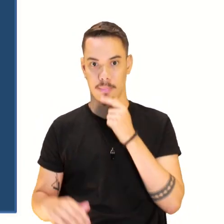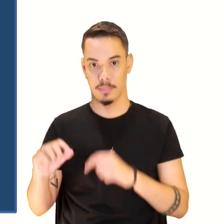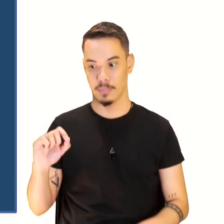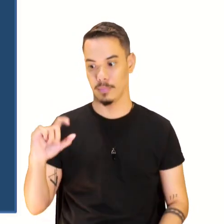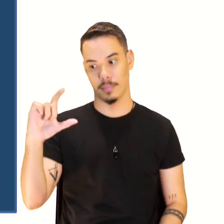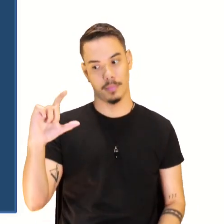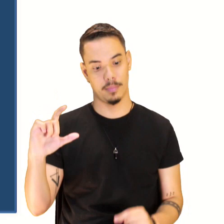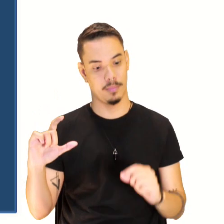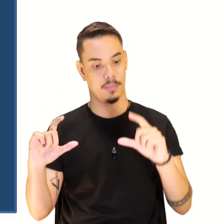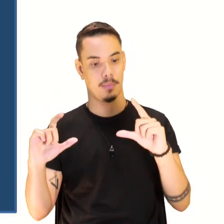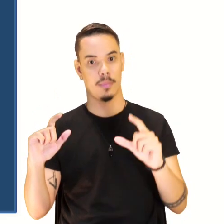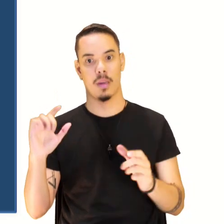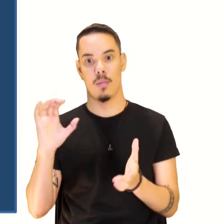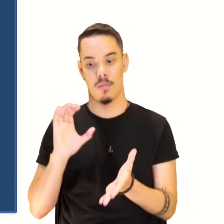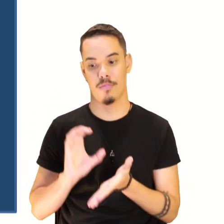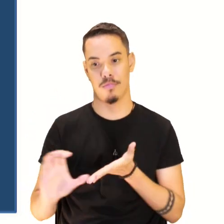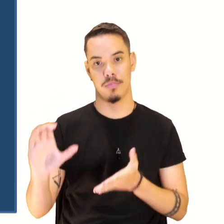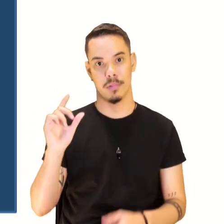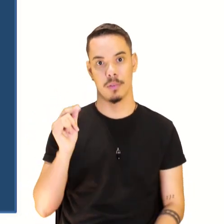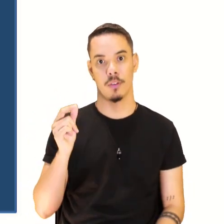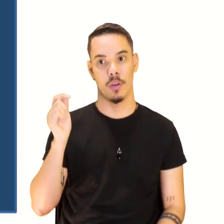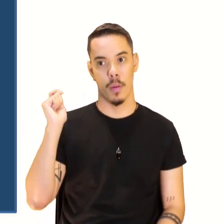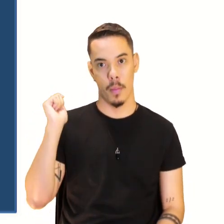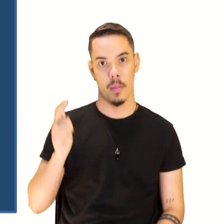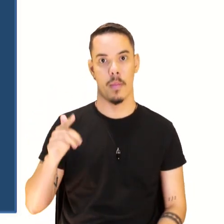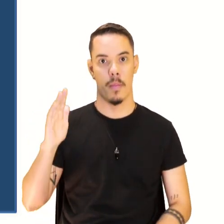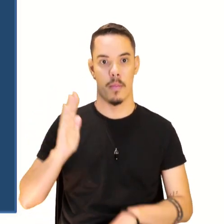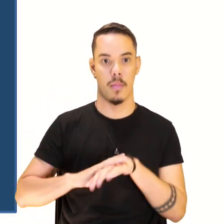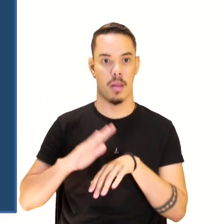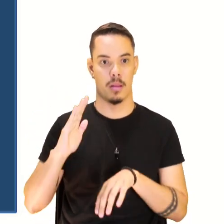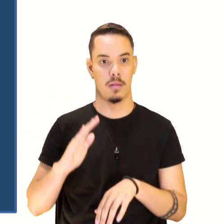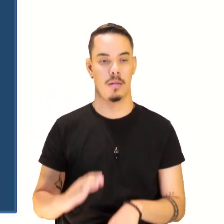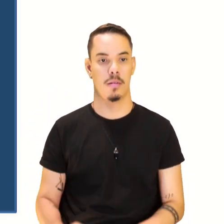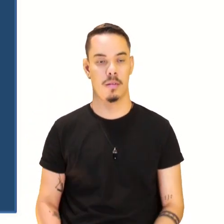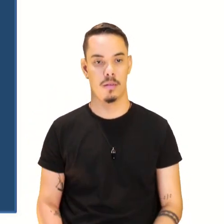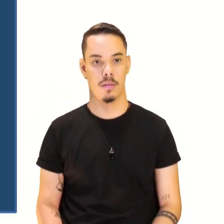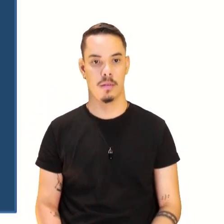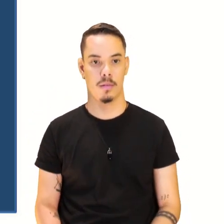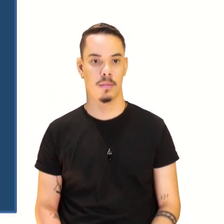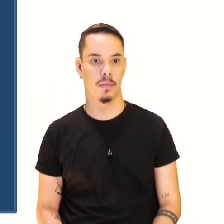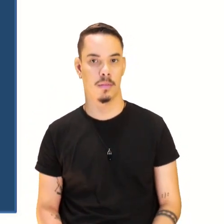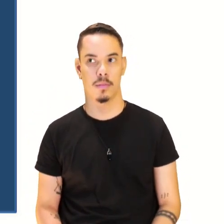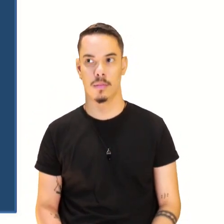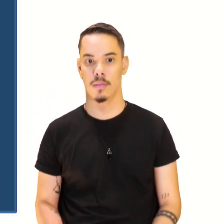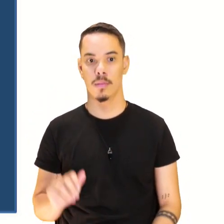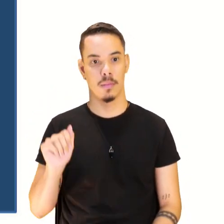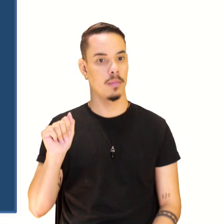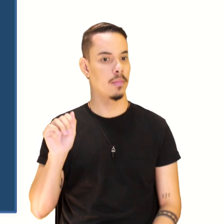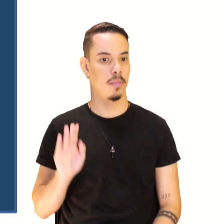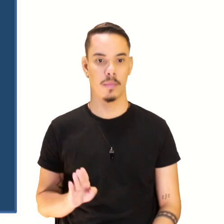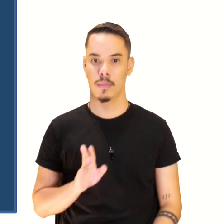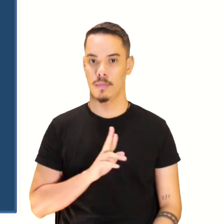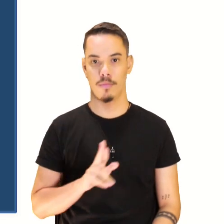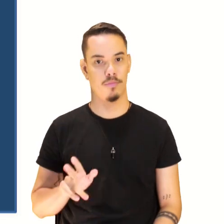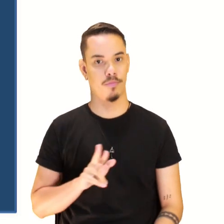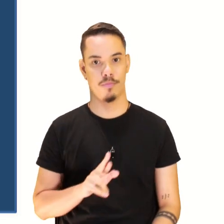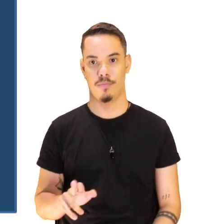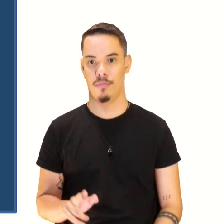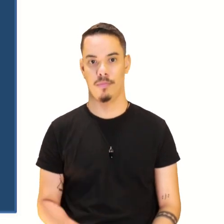vai pagar mais dinheiro então eu posso arriscar a letra a e a letra B que tá muito